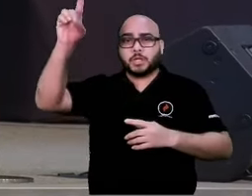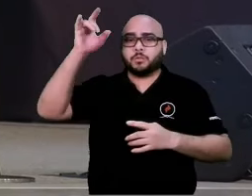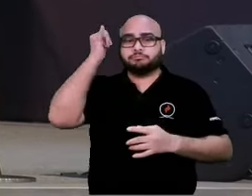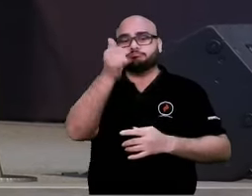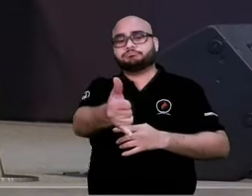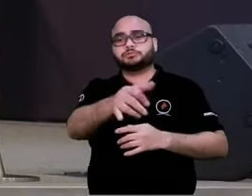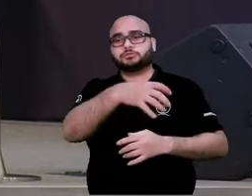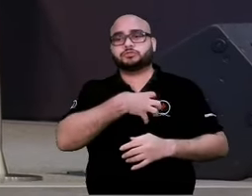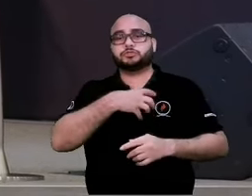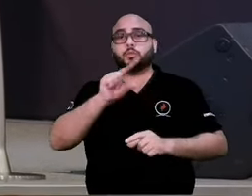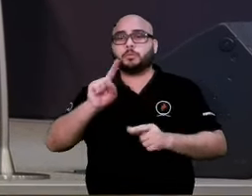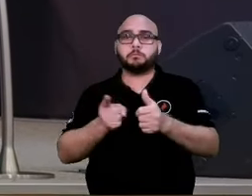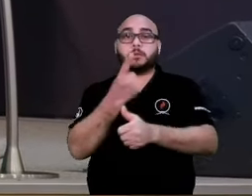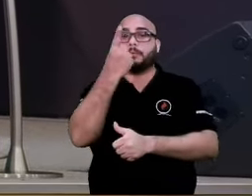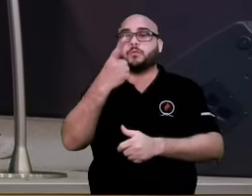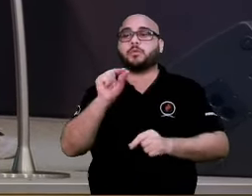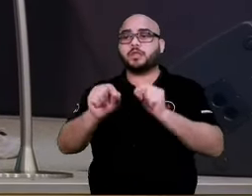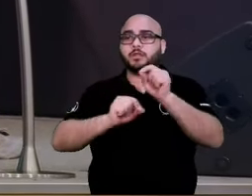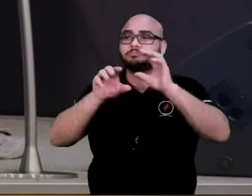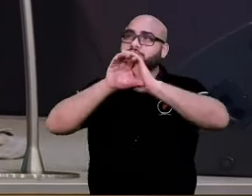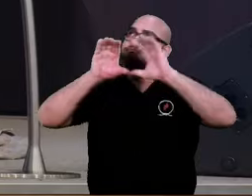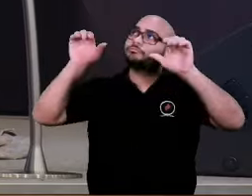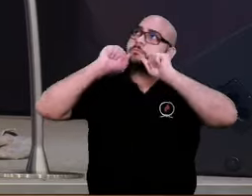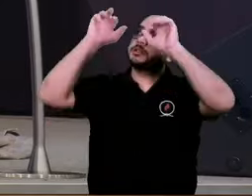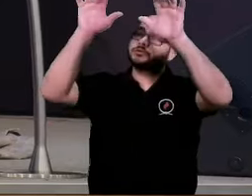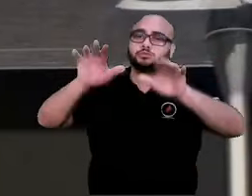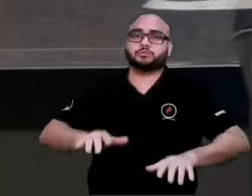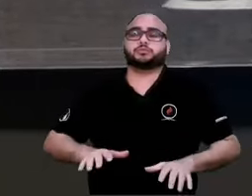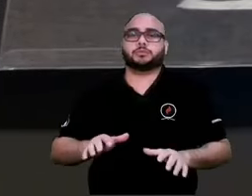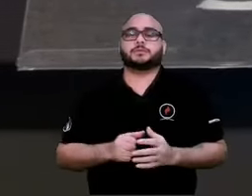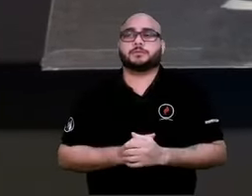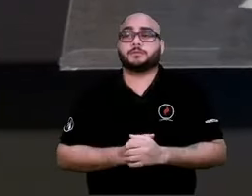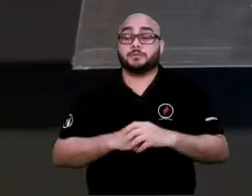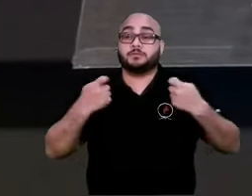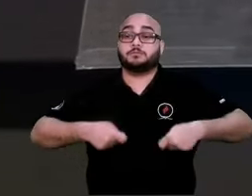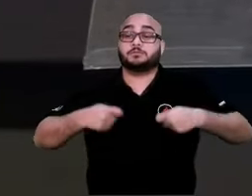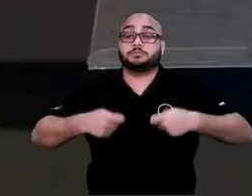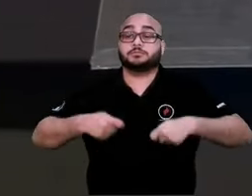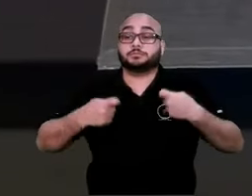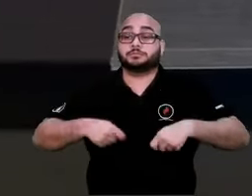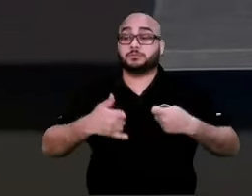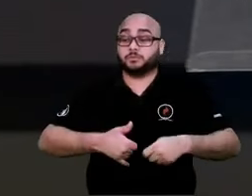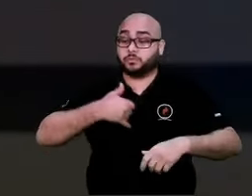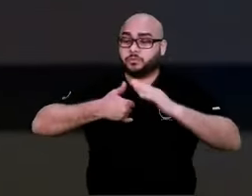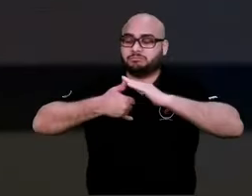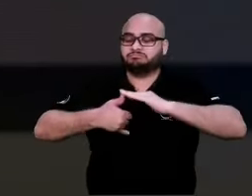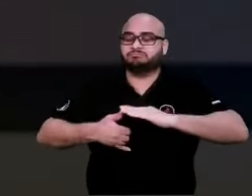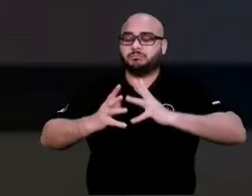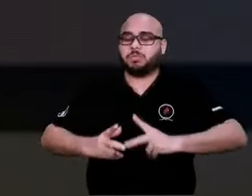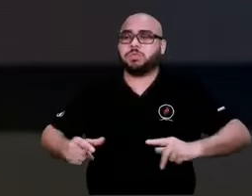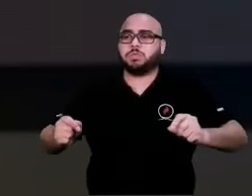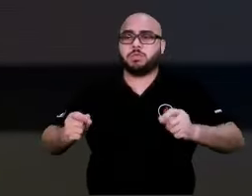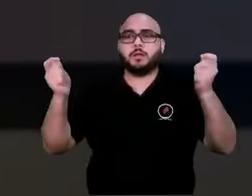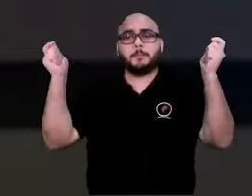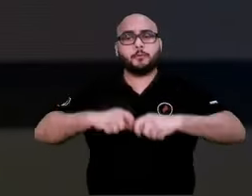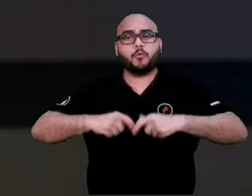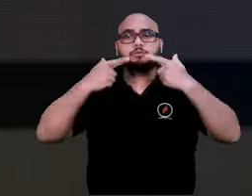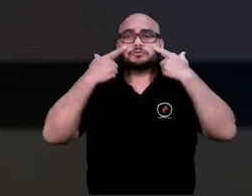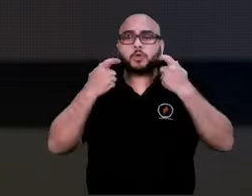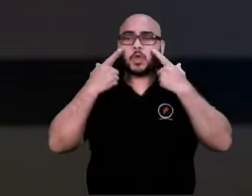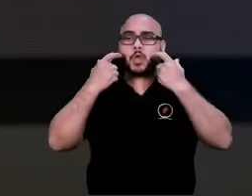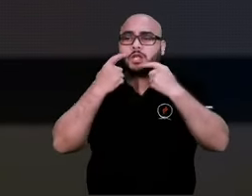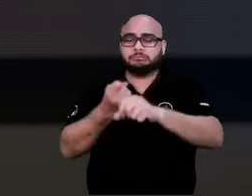de eu destravar os céus. Tira essa banca de lado. Deixa borrar essa maquiagem. É